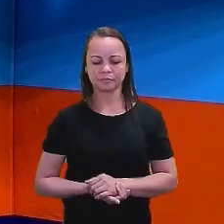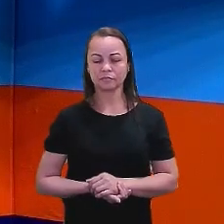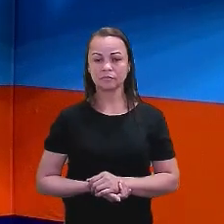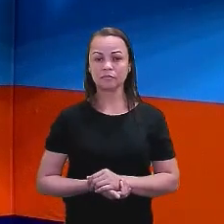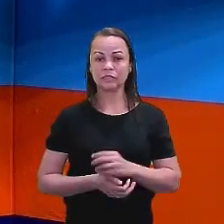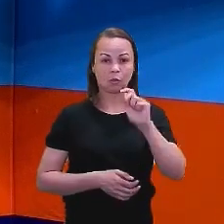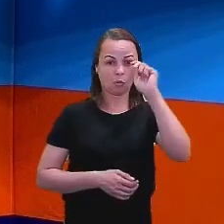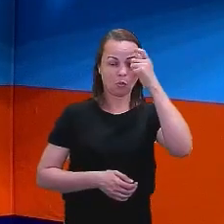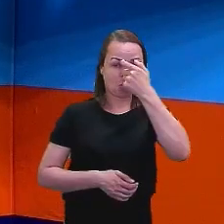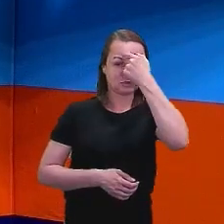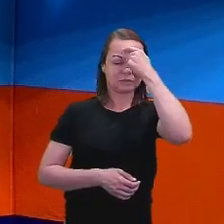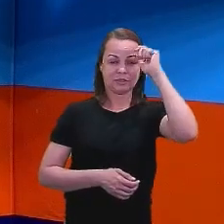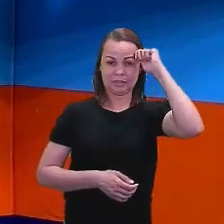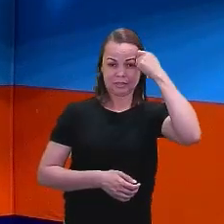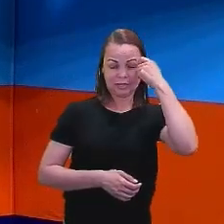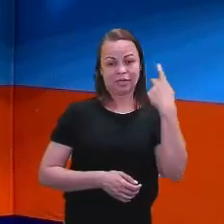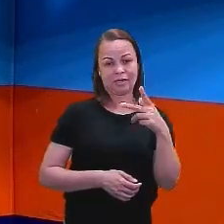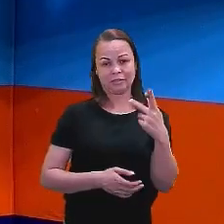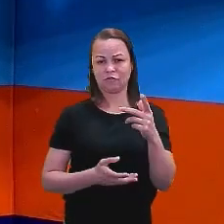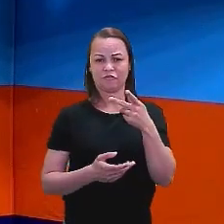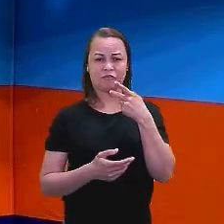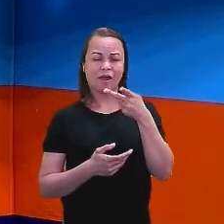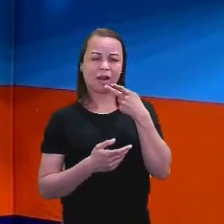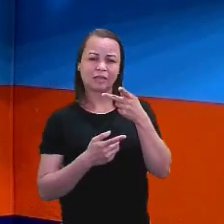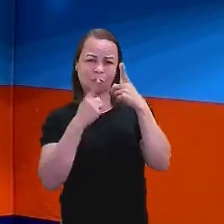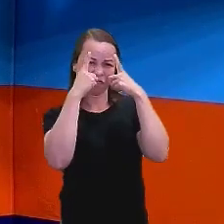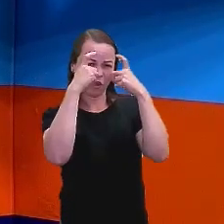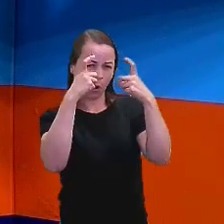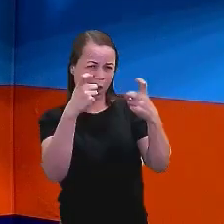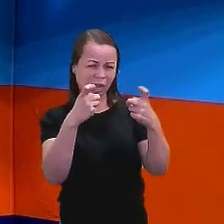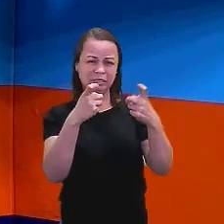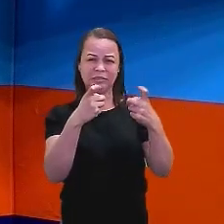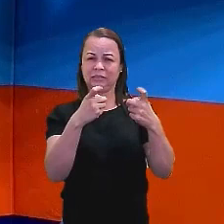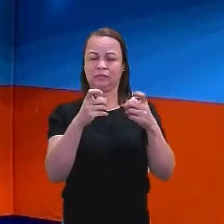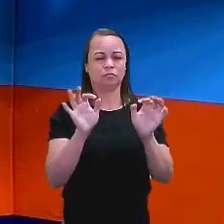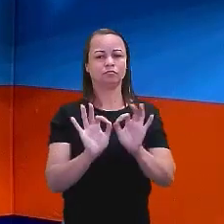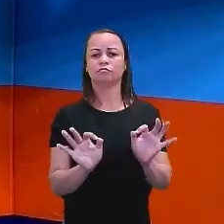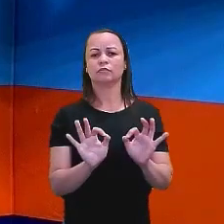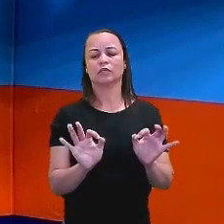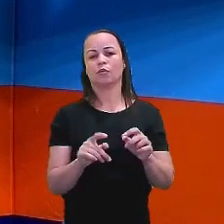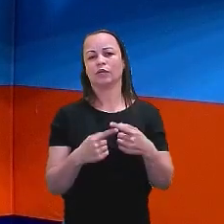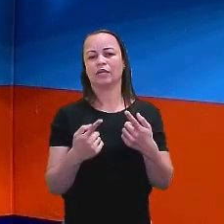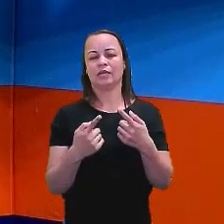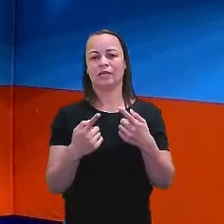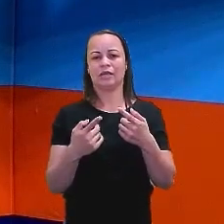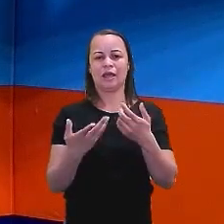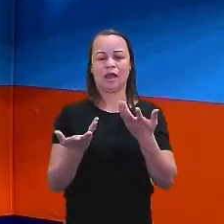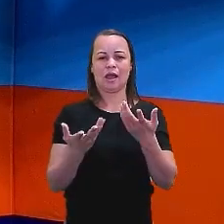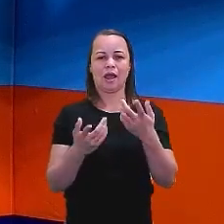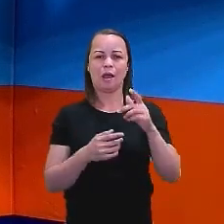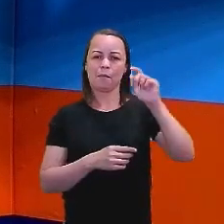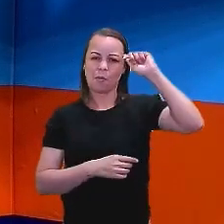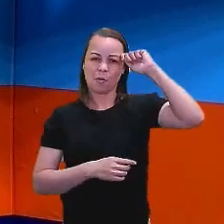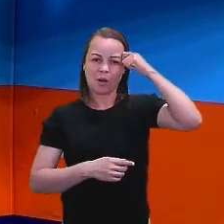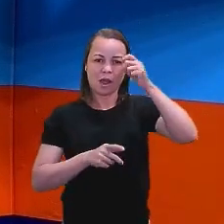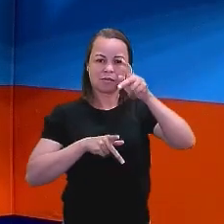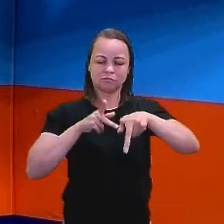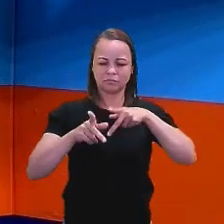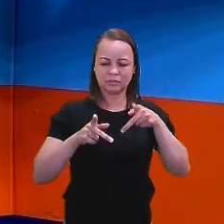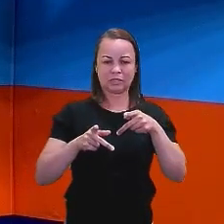da violência física, não. A violência física que a população negra recebe, ela já